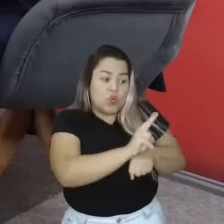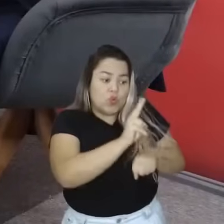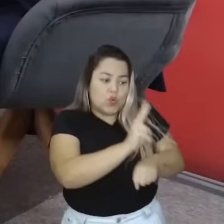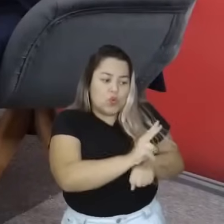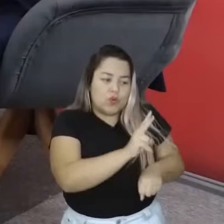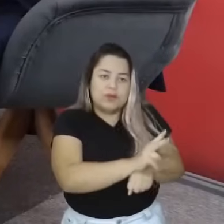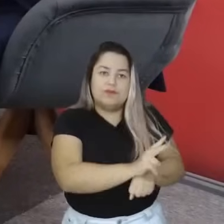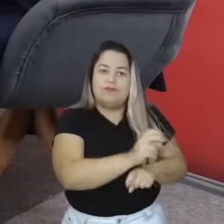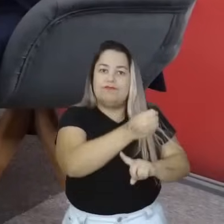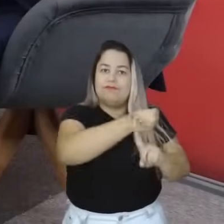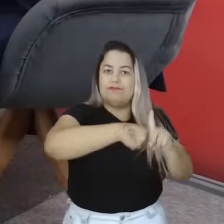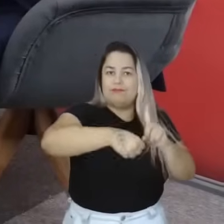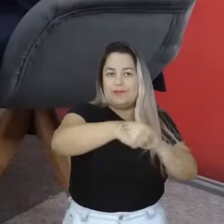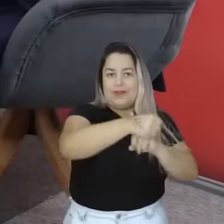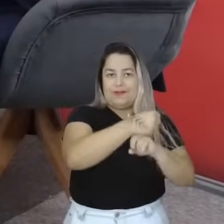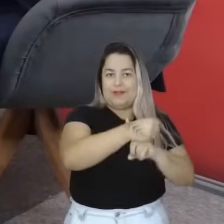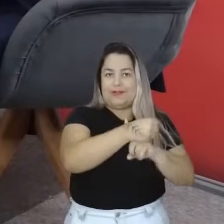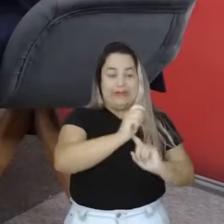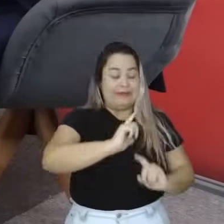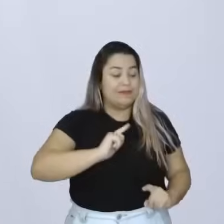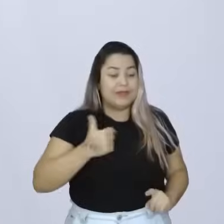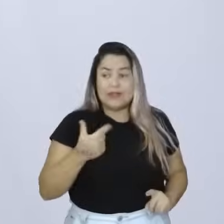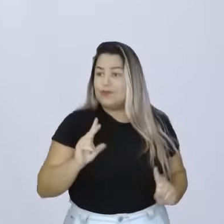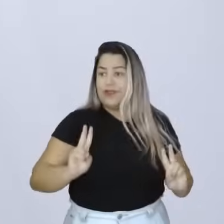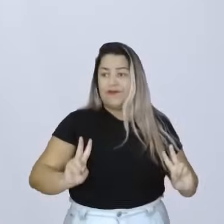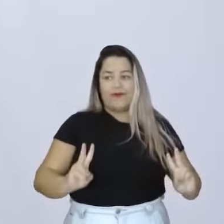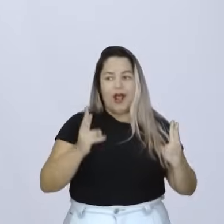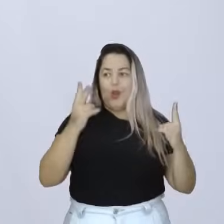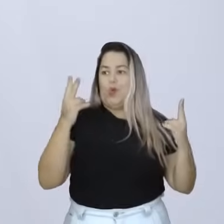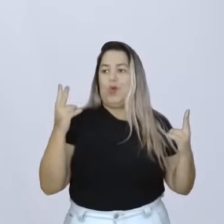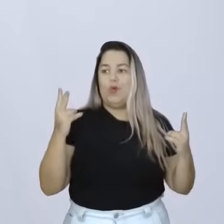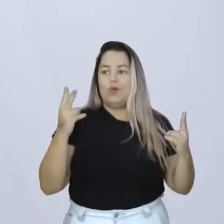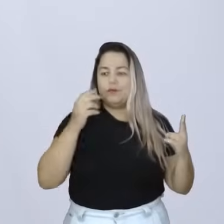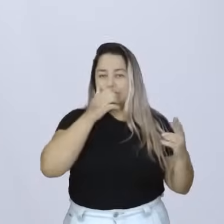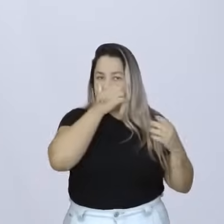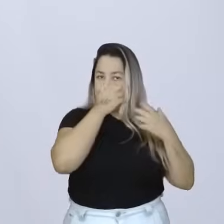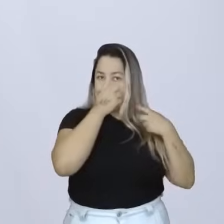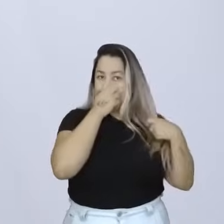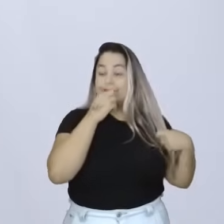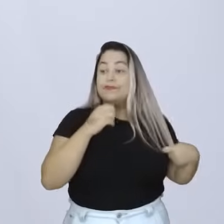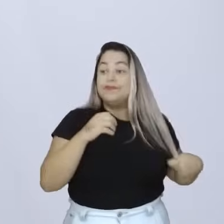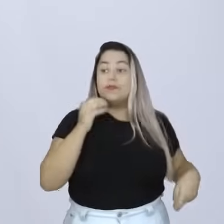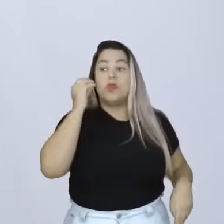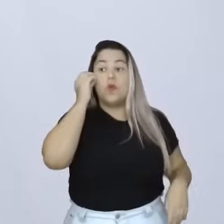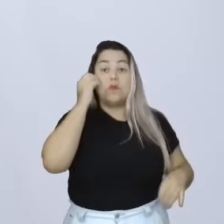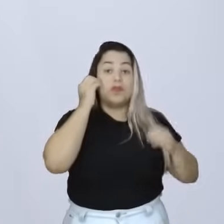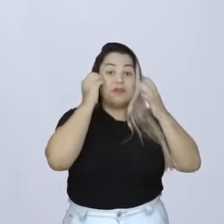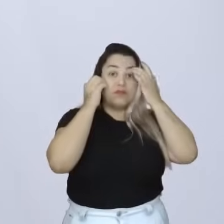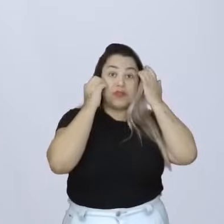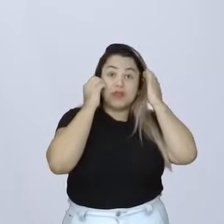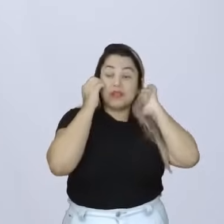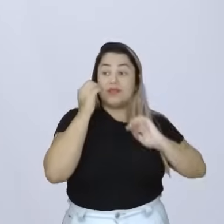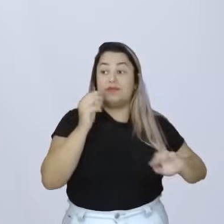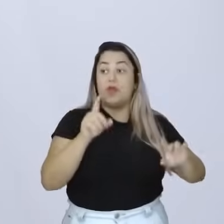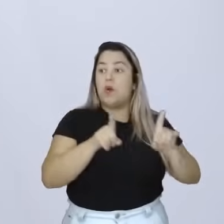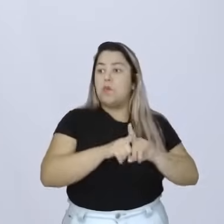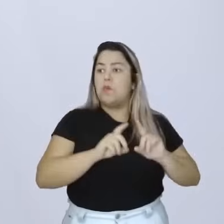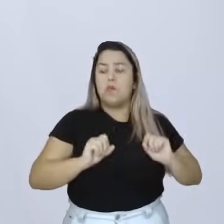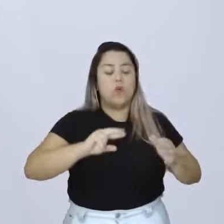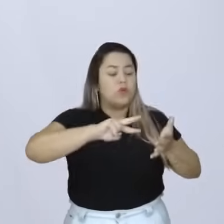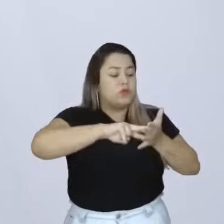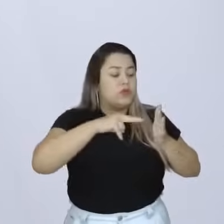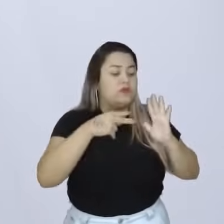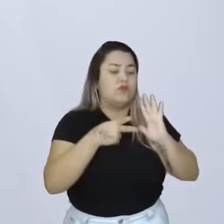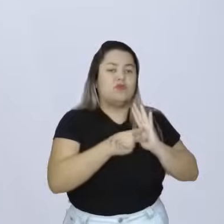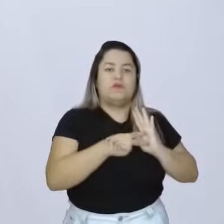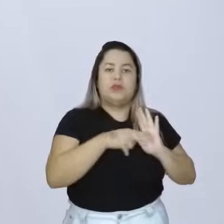da sociedade. Então, isso não tem preço. Isso é uma experiência muito, muito